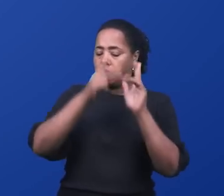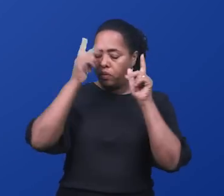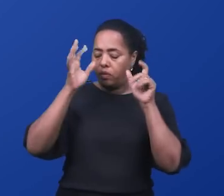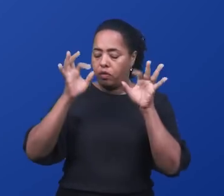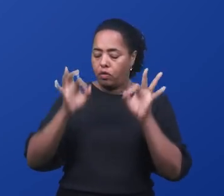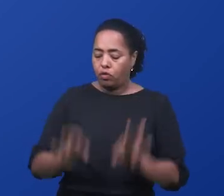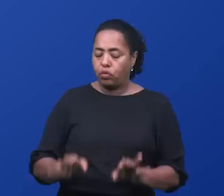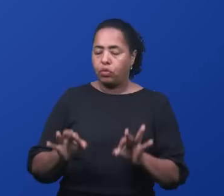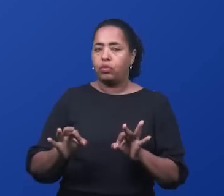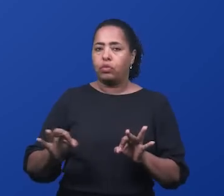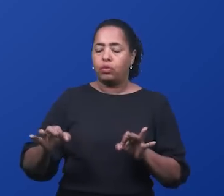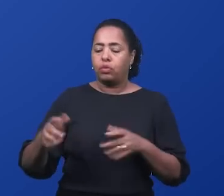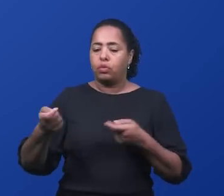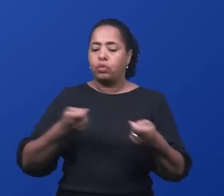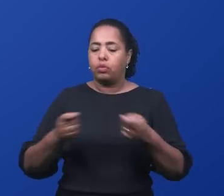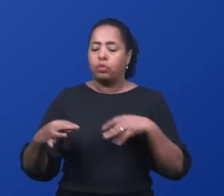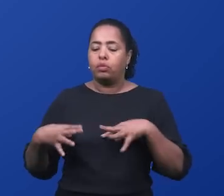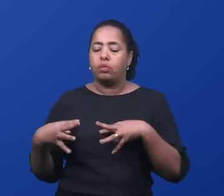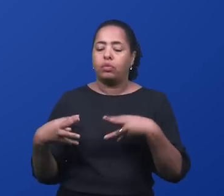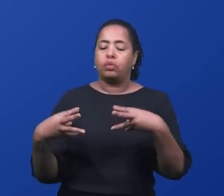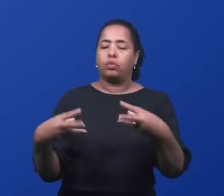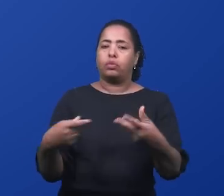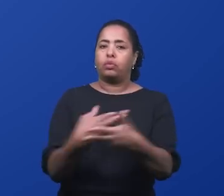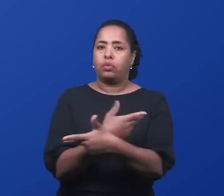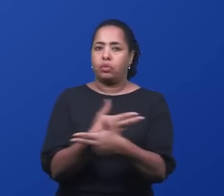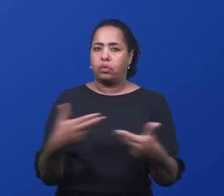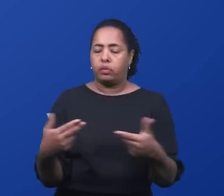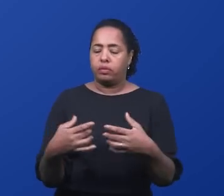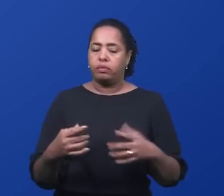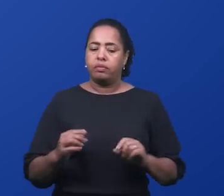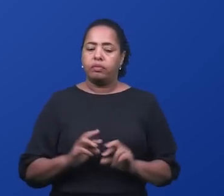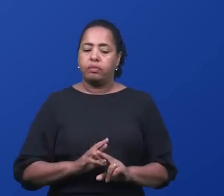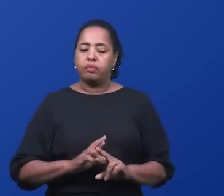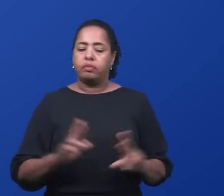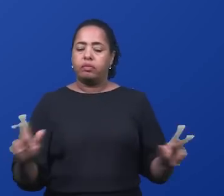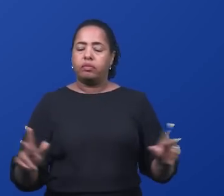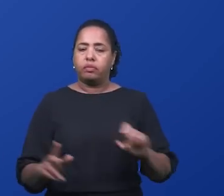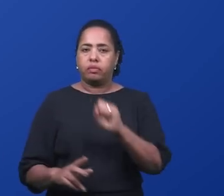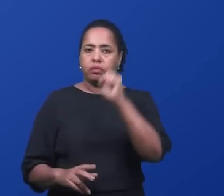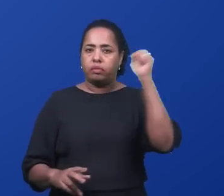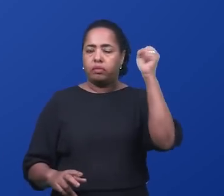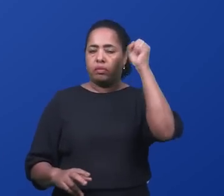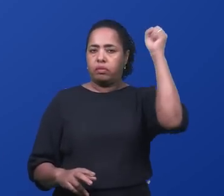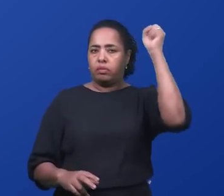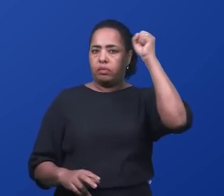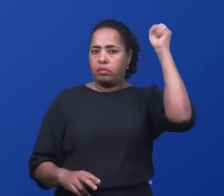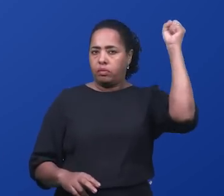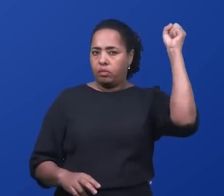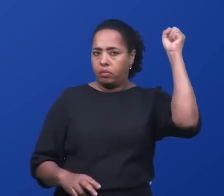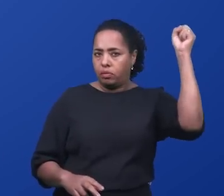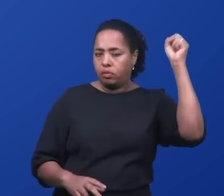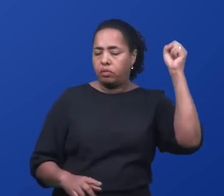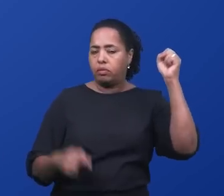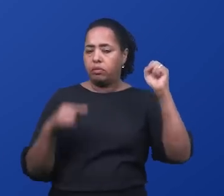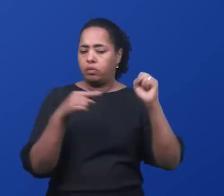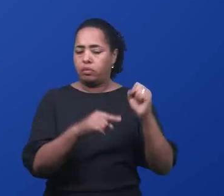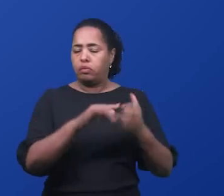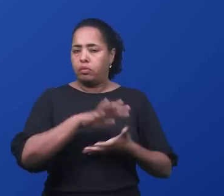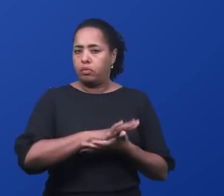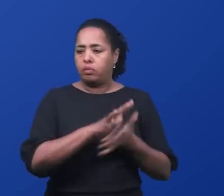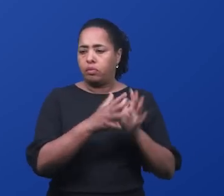que dominaria sobre todas as coisas. Ao contrário do rei Saul, que acabou o seu reinado em